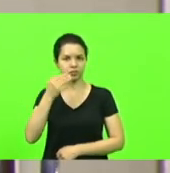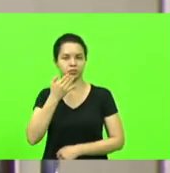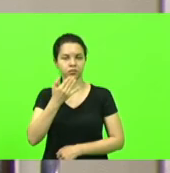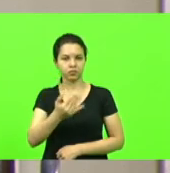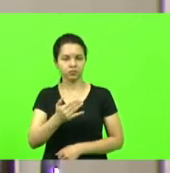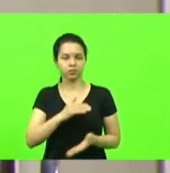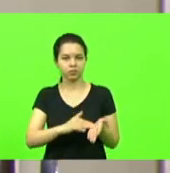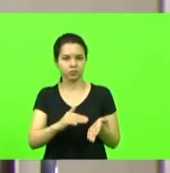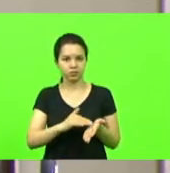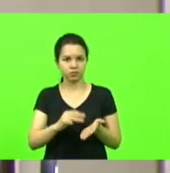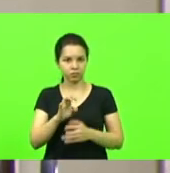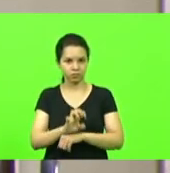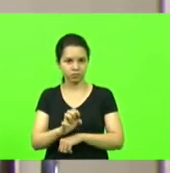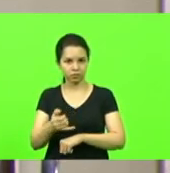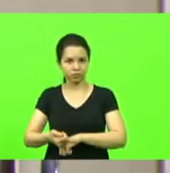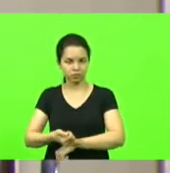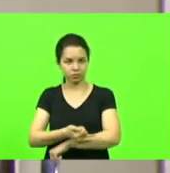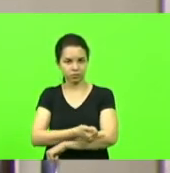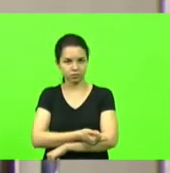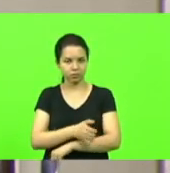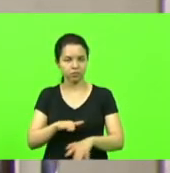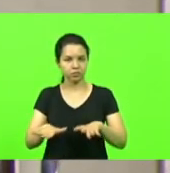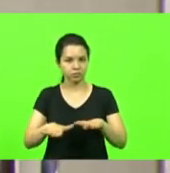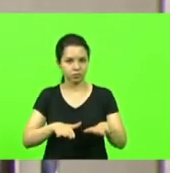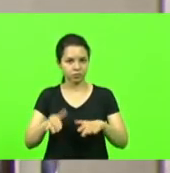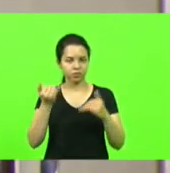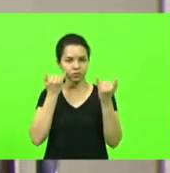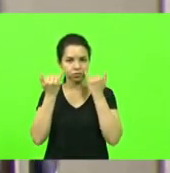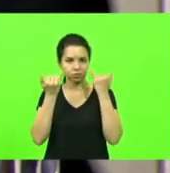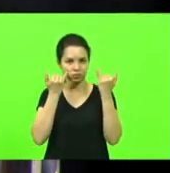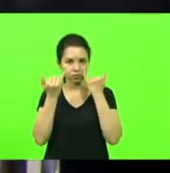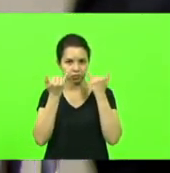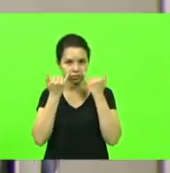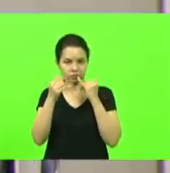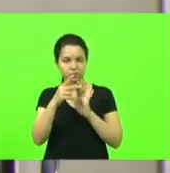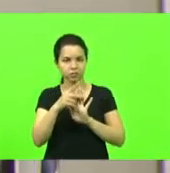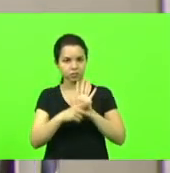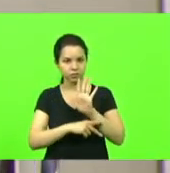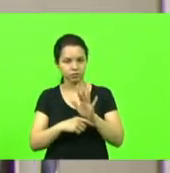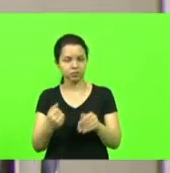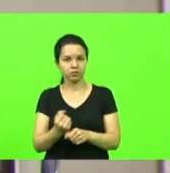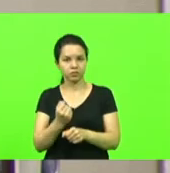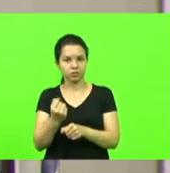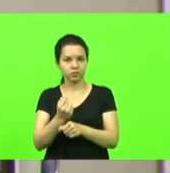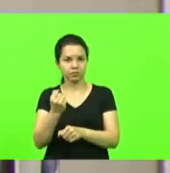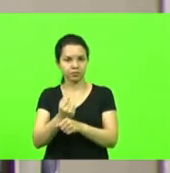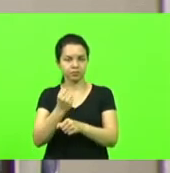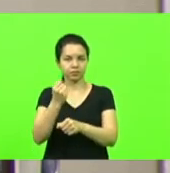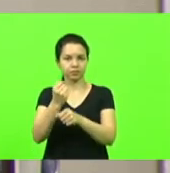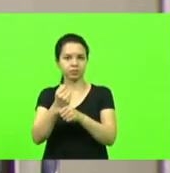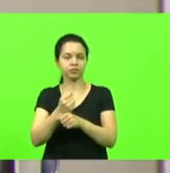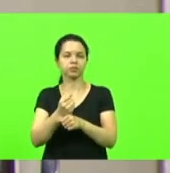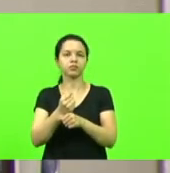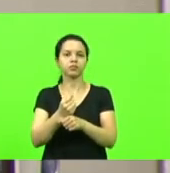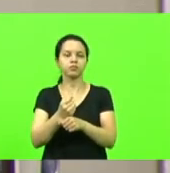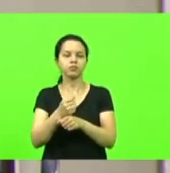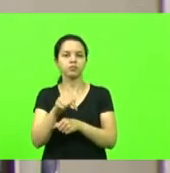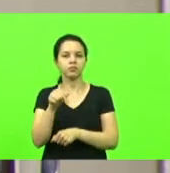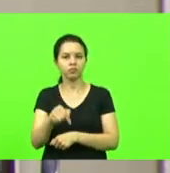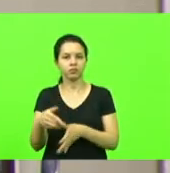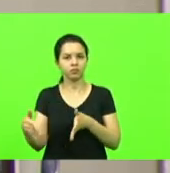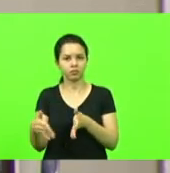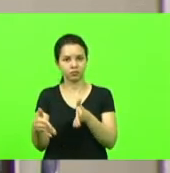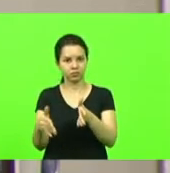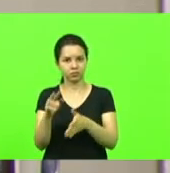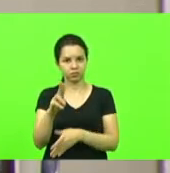de Estado da Infraestrutura e Mobilidade informações acerca do projeto de construção de ponte interestadual sobre o Rio Uruguai, ligando os